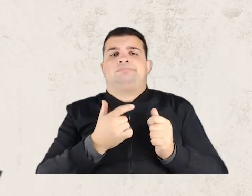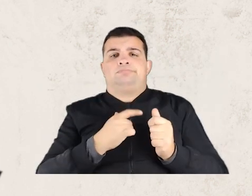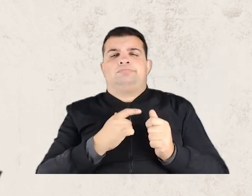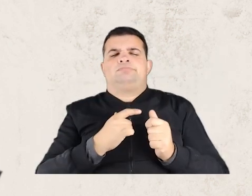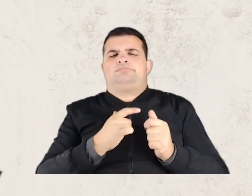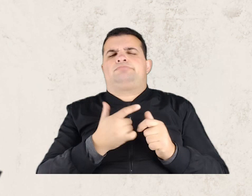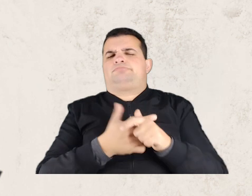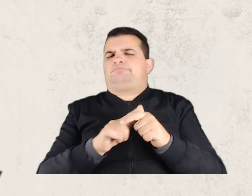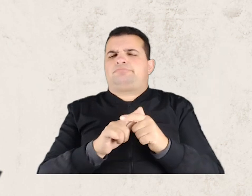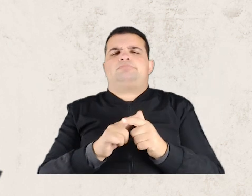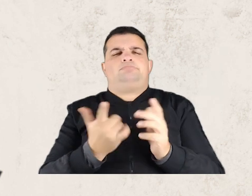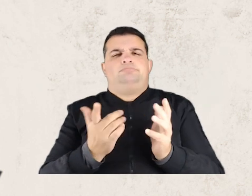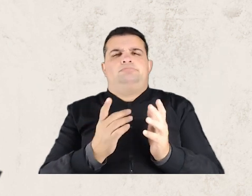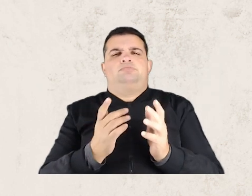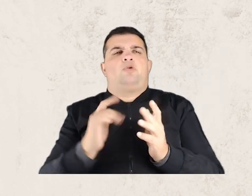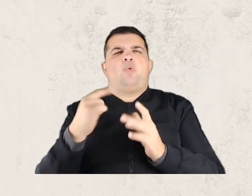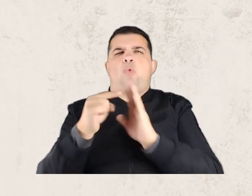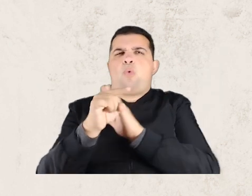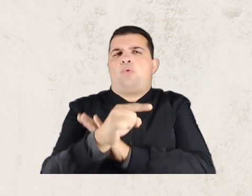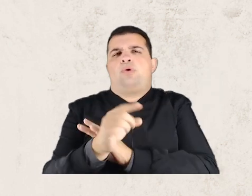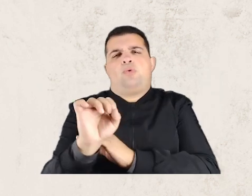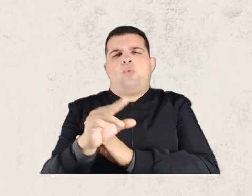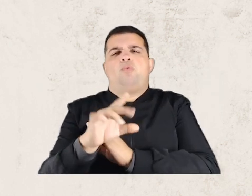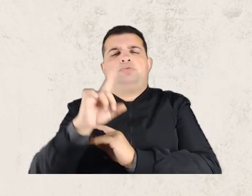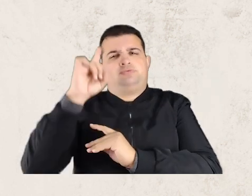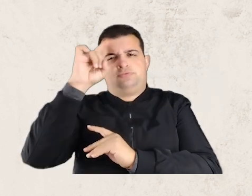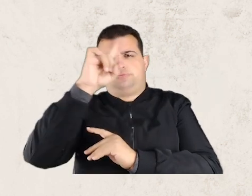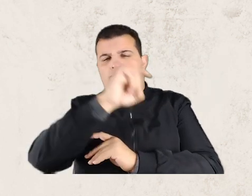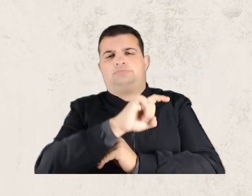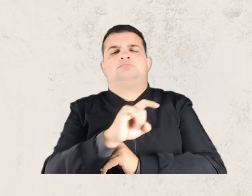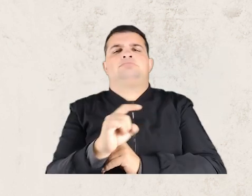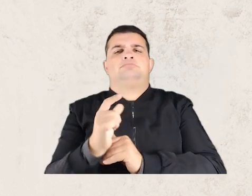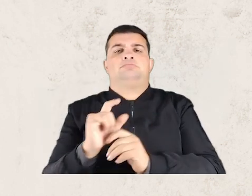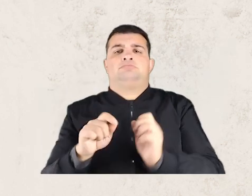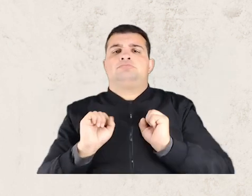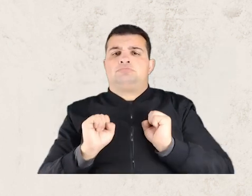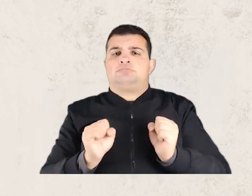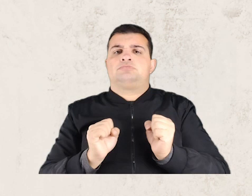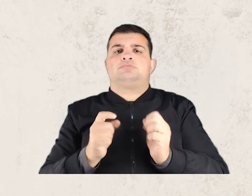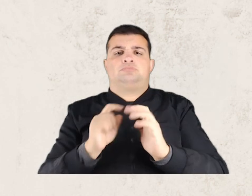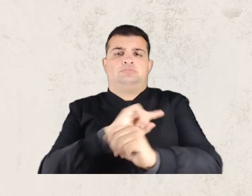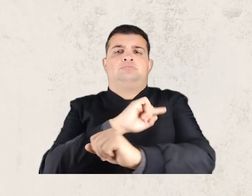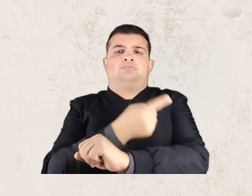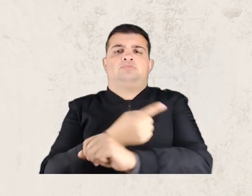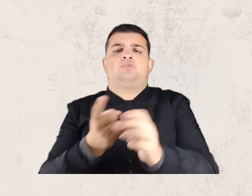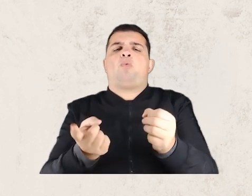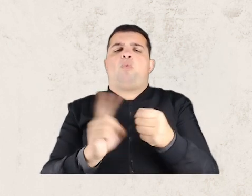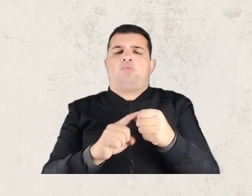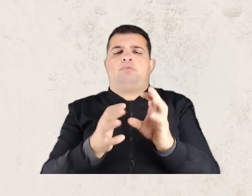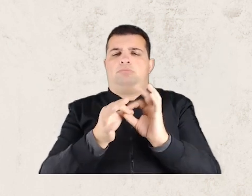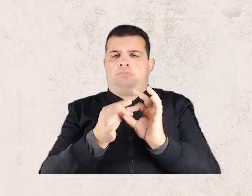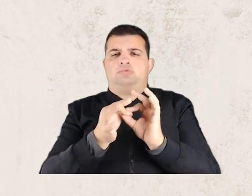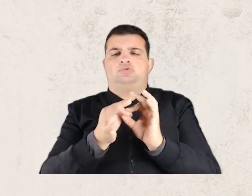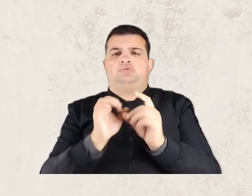é aquele que usa tênis e mochila, né, que vai a campo, que se insere, né, em territórios que são